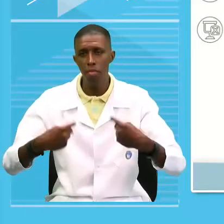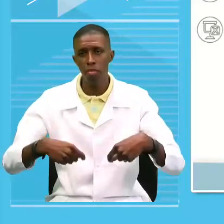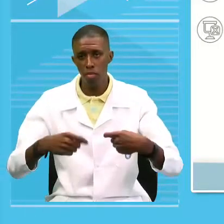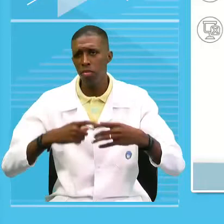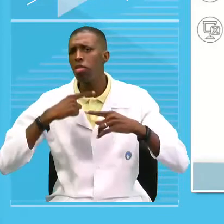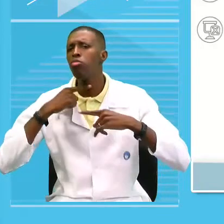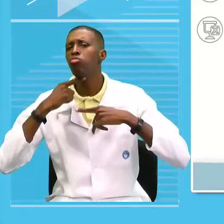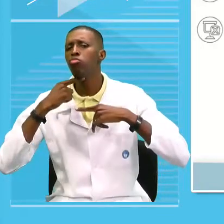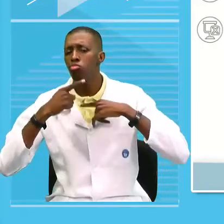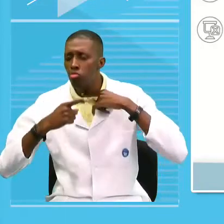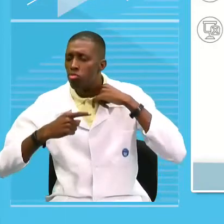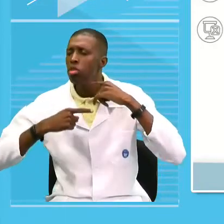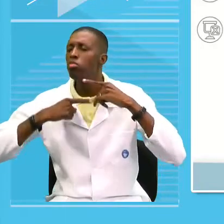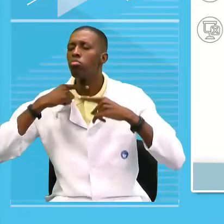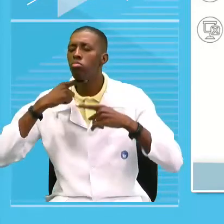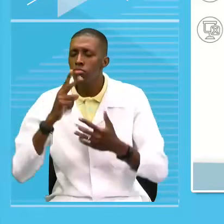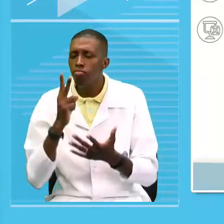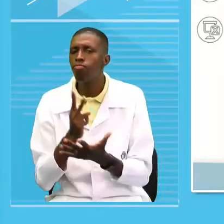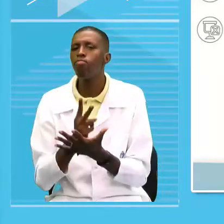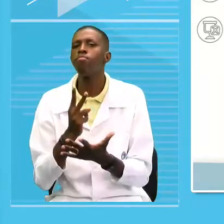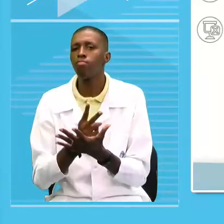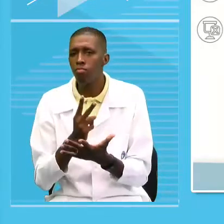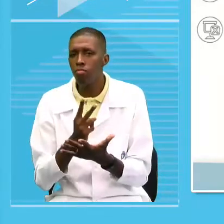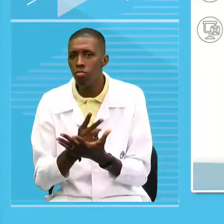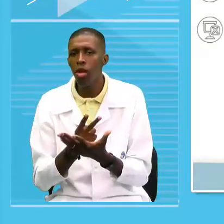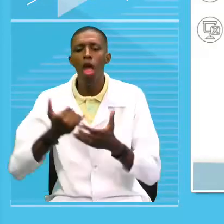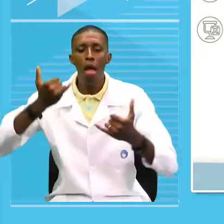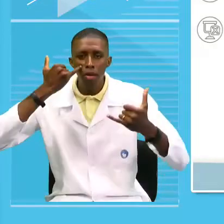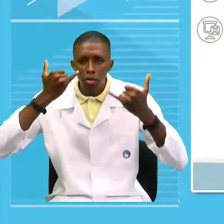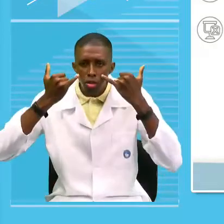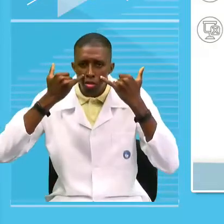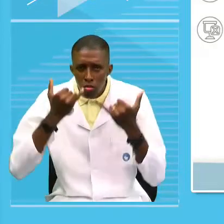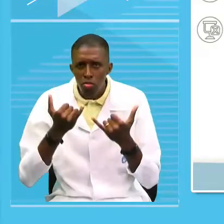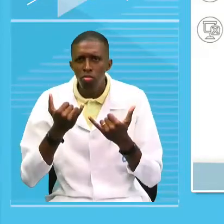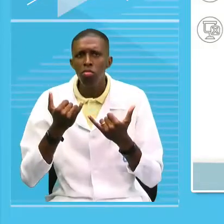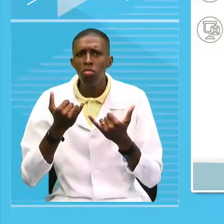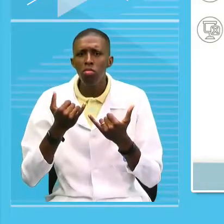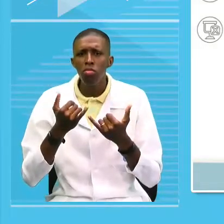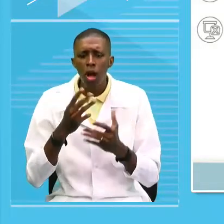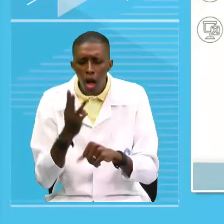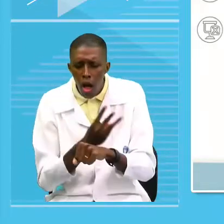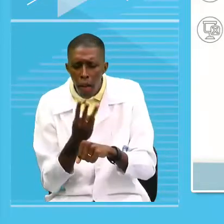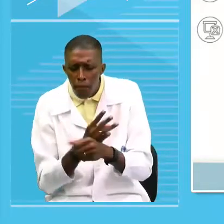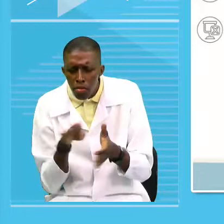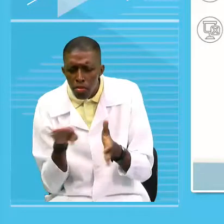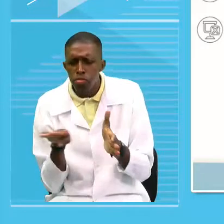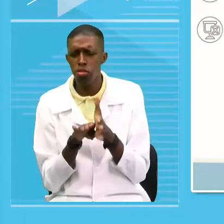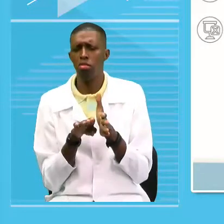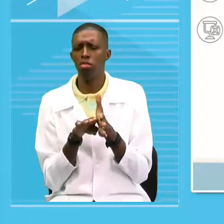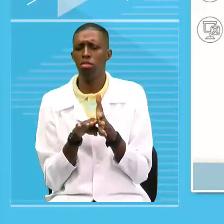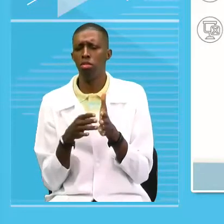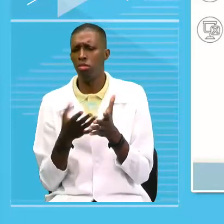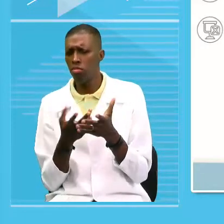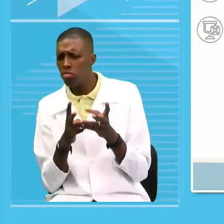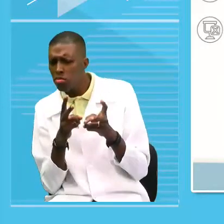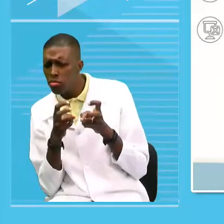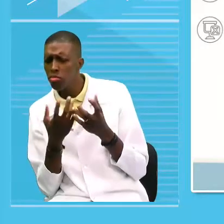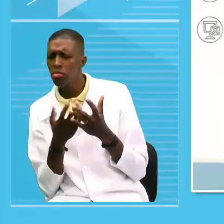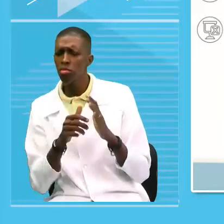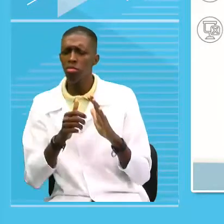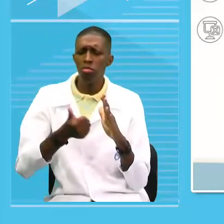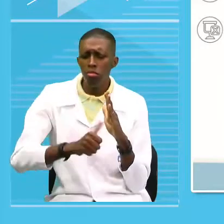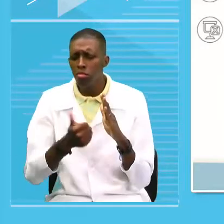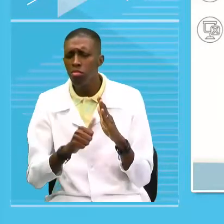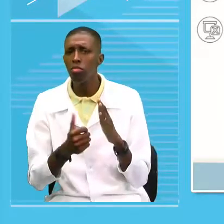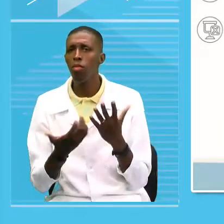no Google e joga tem como eu me proteger da covid-19 chupando limão 10 Limões no dia provavelmente